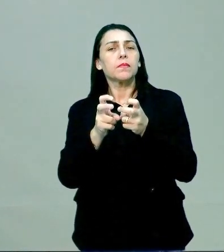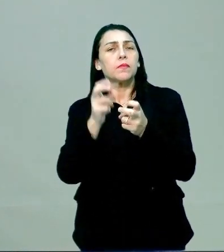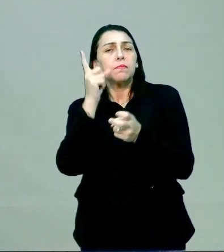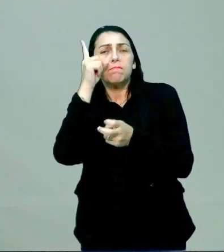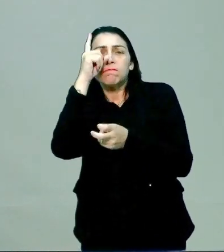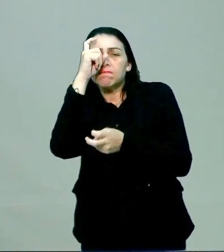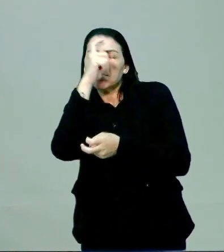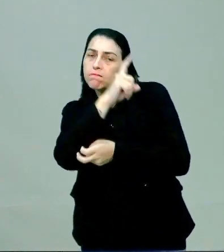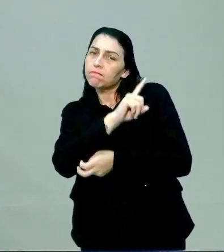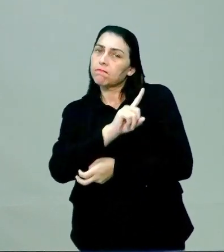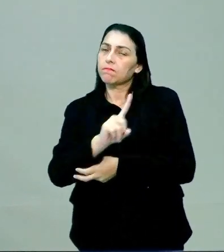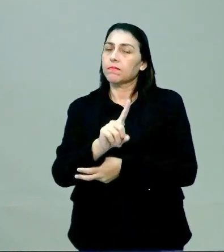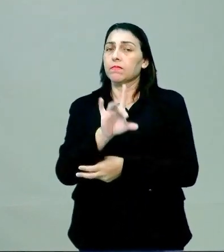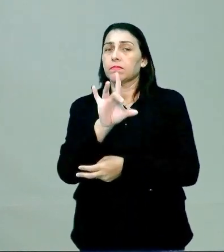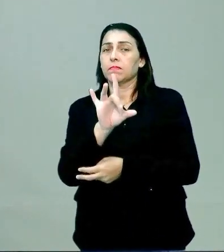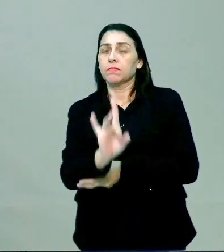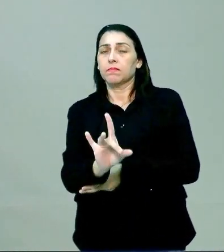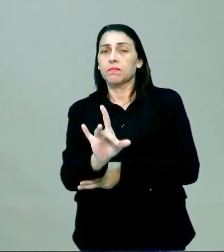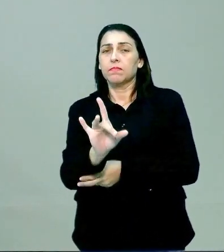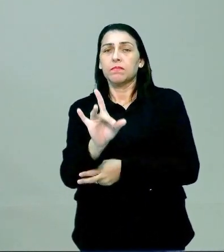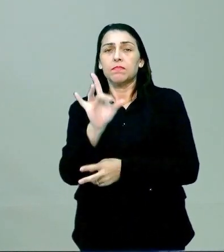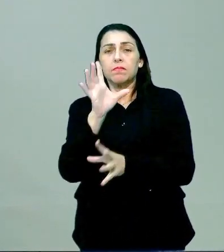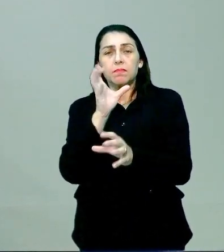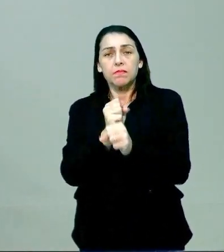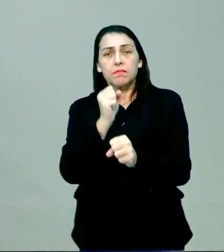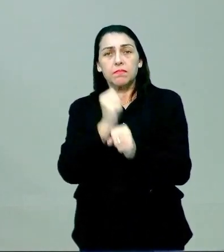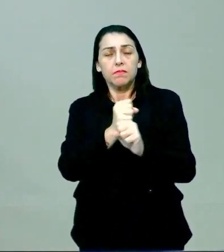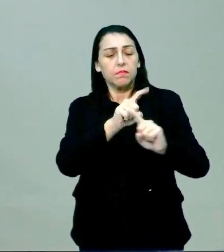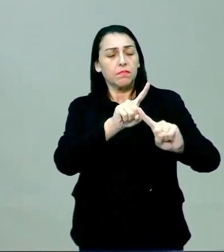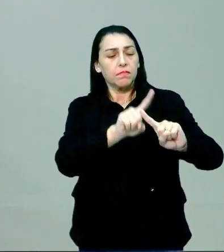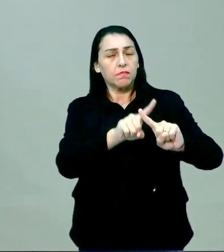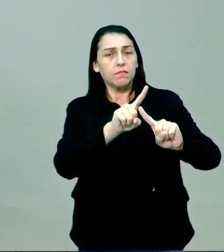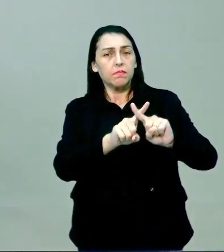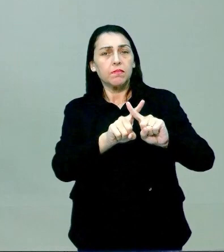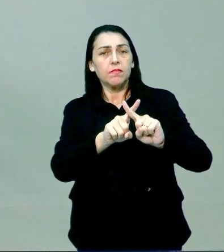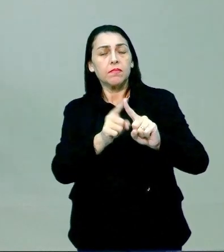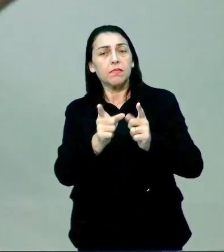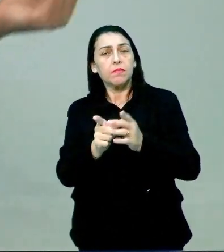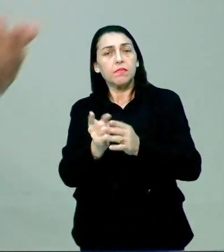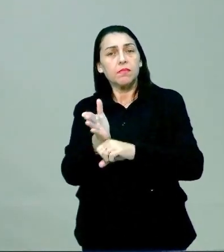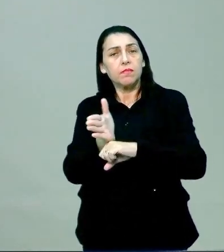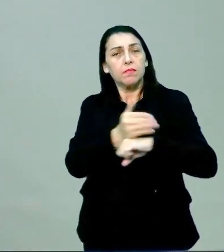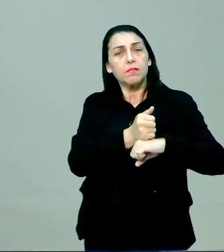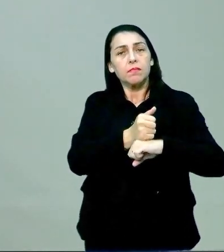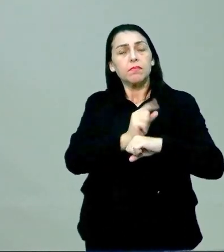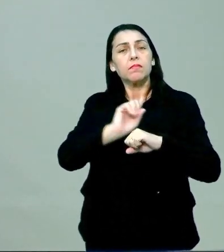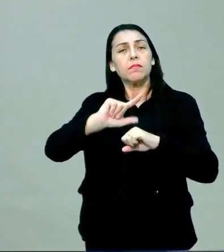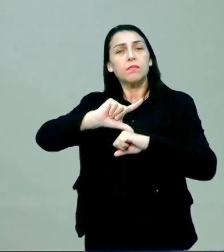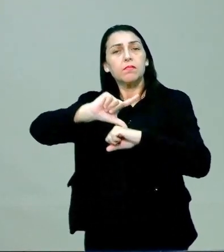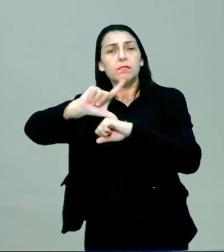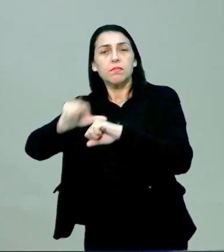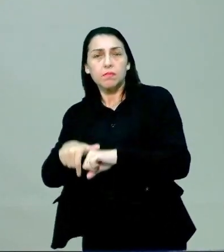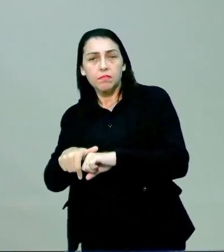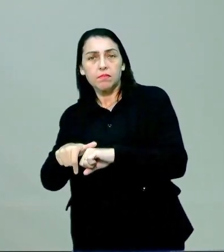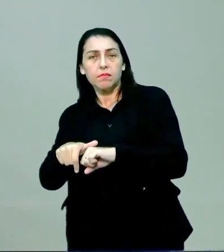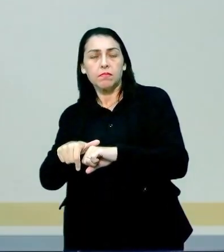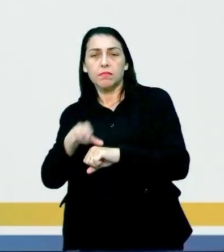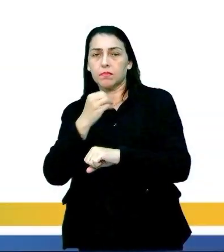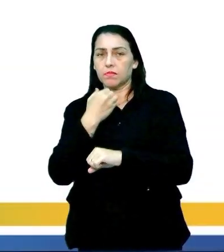tão difícil. É só trabalhar as multiplicações de quem está antes e quem está depois. Tudo